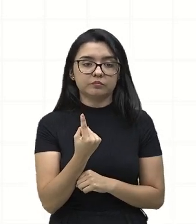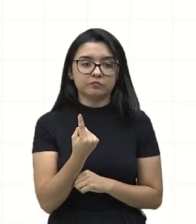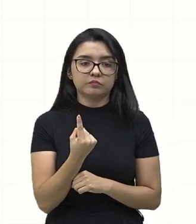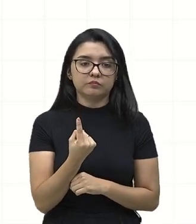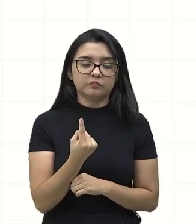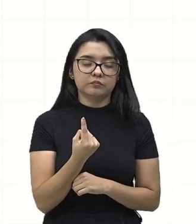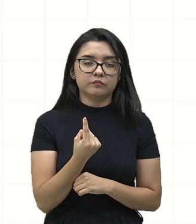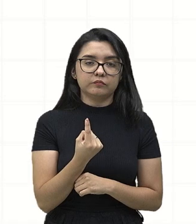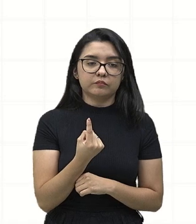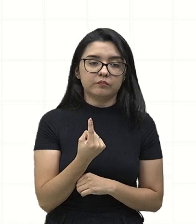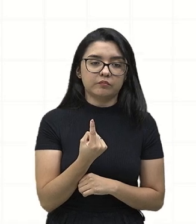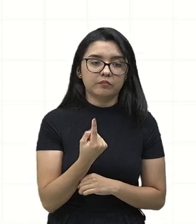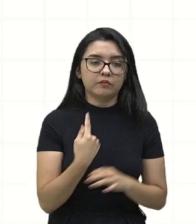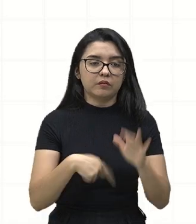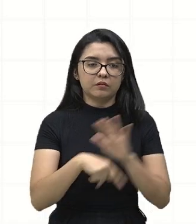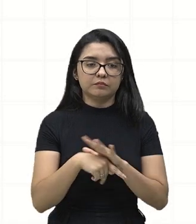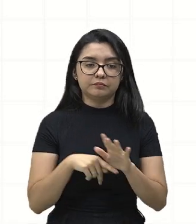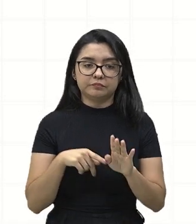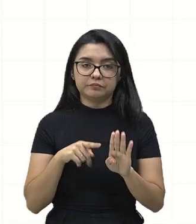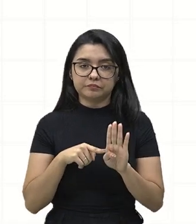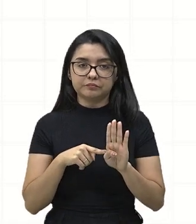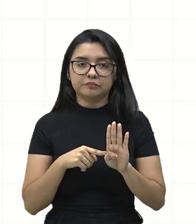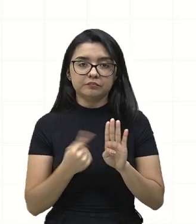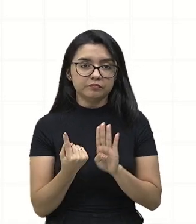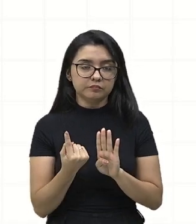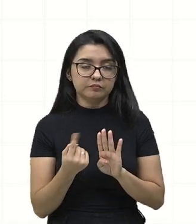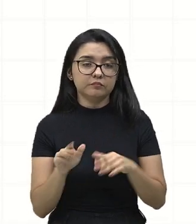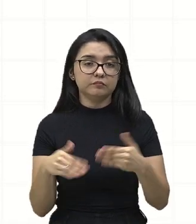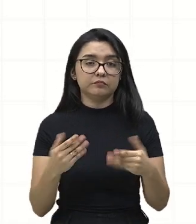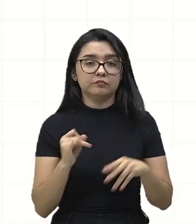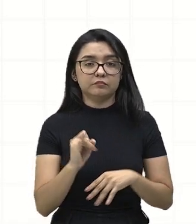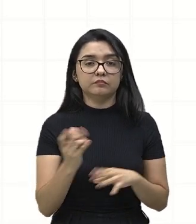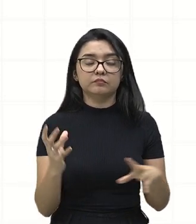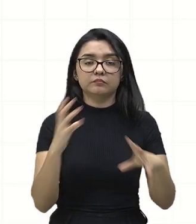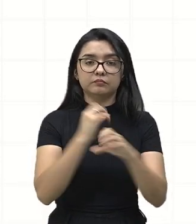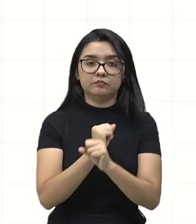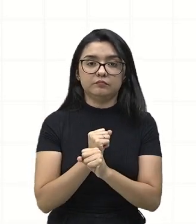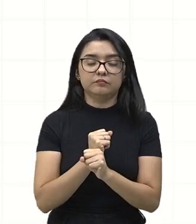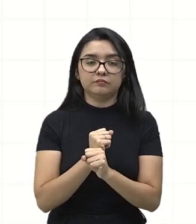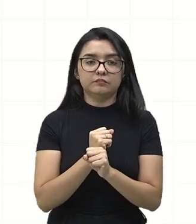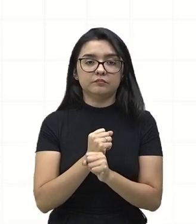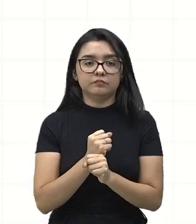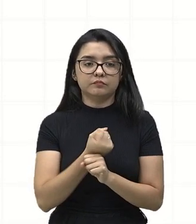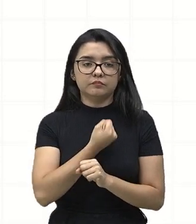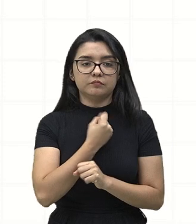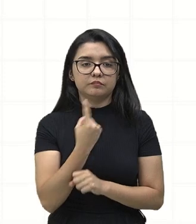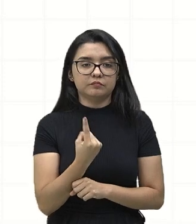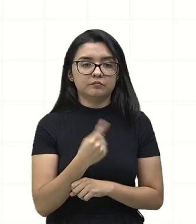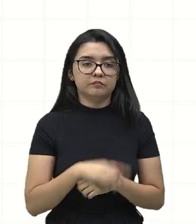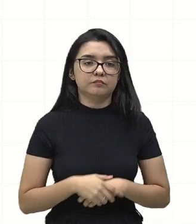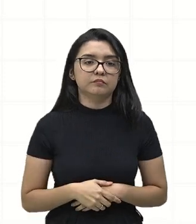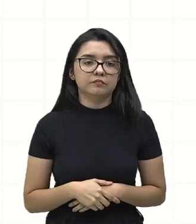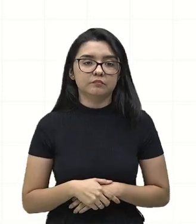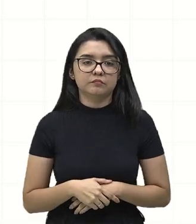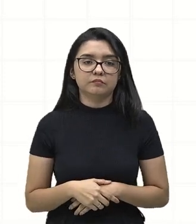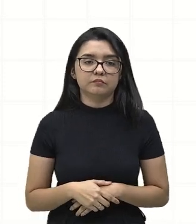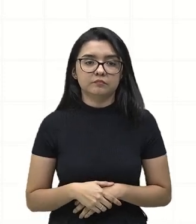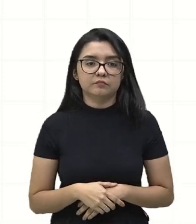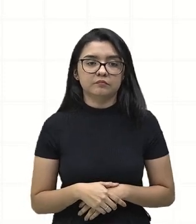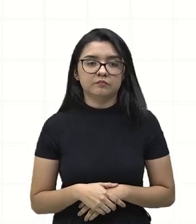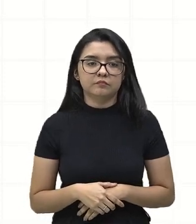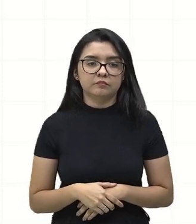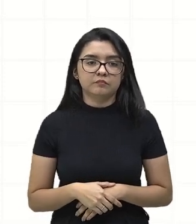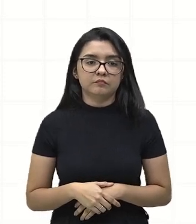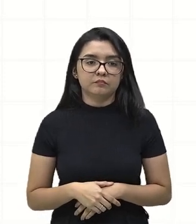é o item da alternativa B. Então, se a gente somar com 1, vejam aqui, ó.